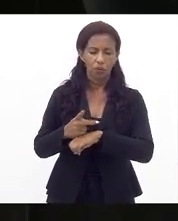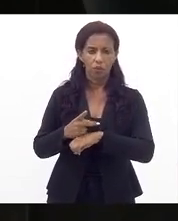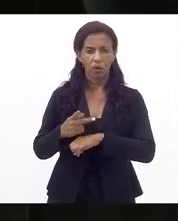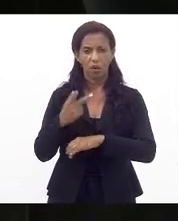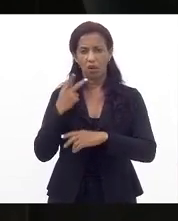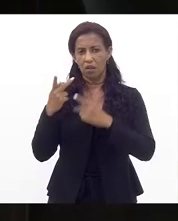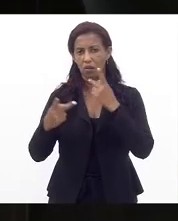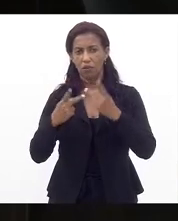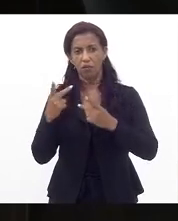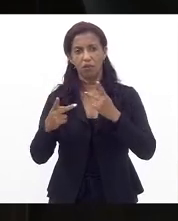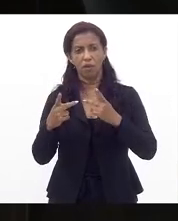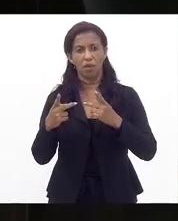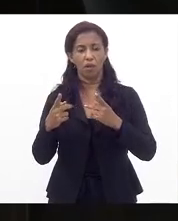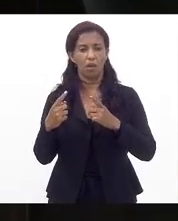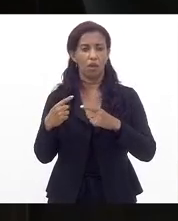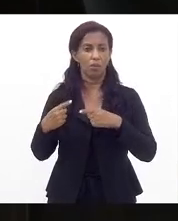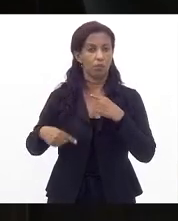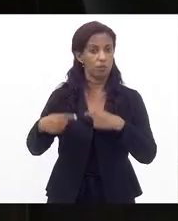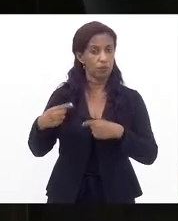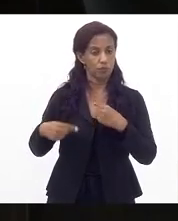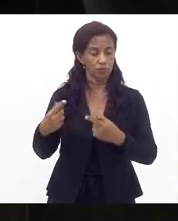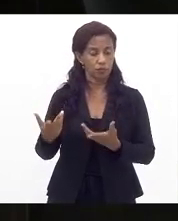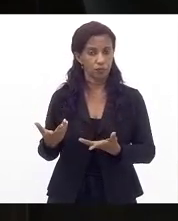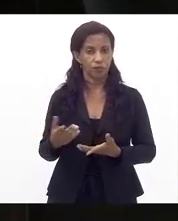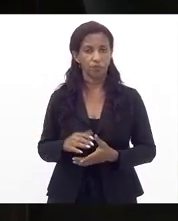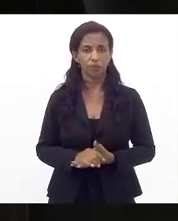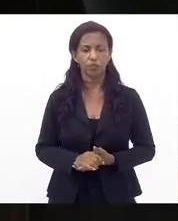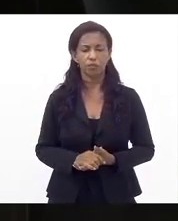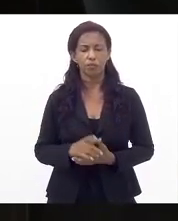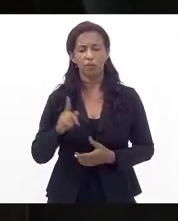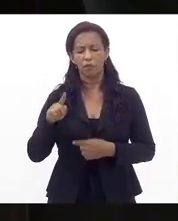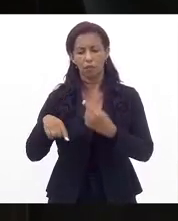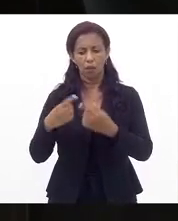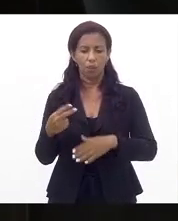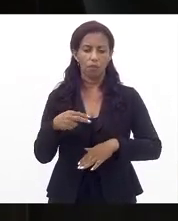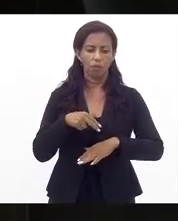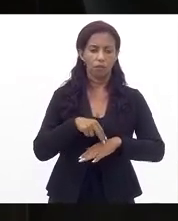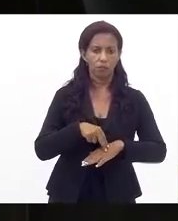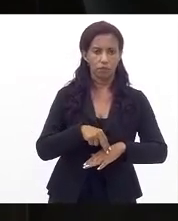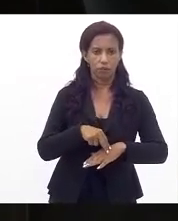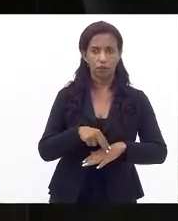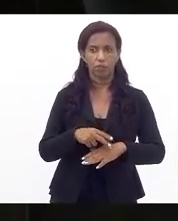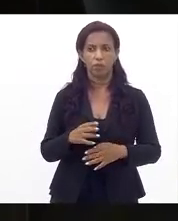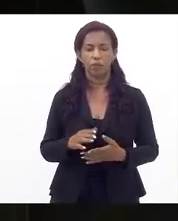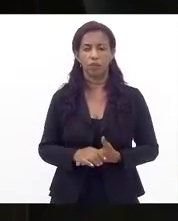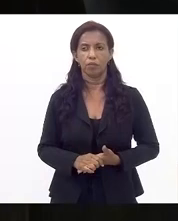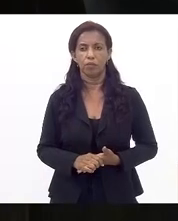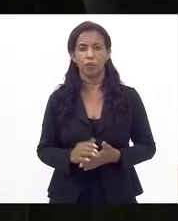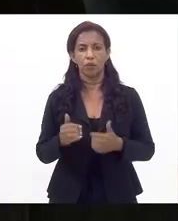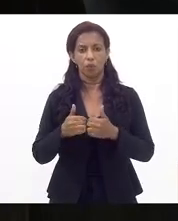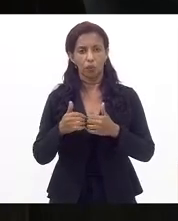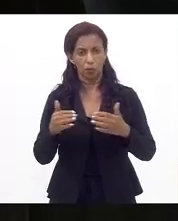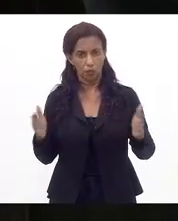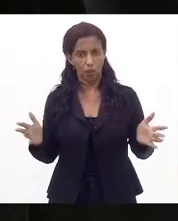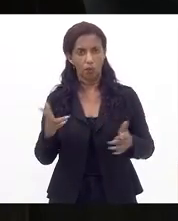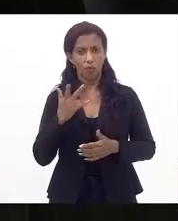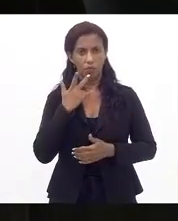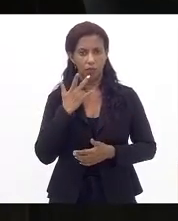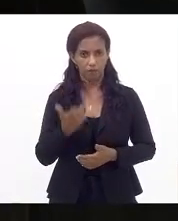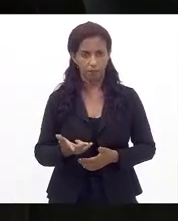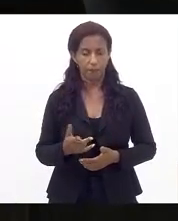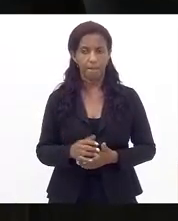pronunciar politicamente para depois o faço em plenário a partir da manhã quando abrir para gente